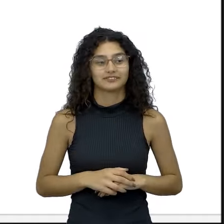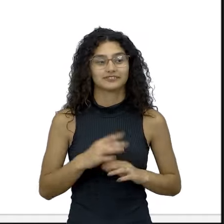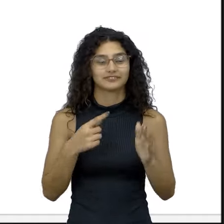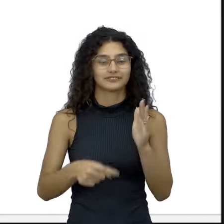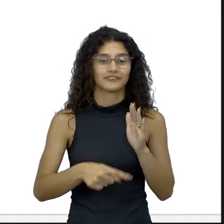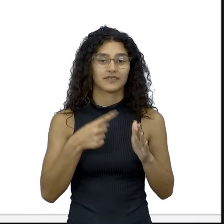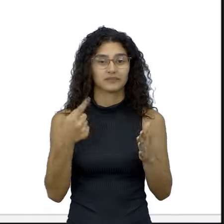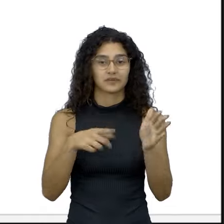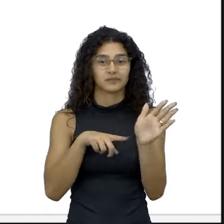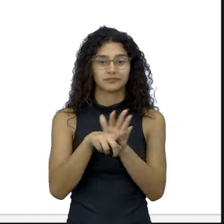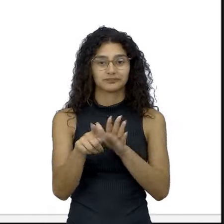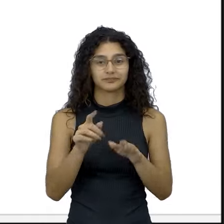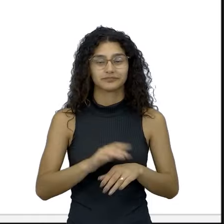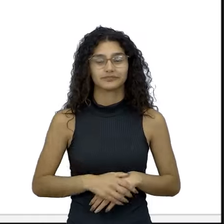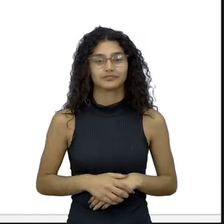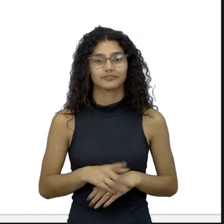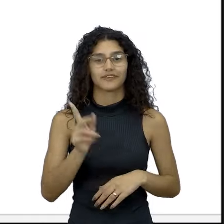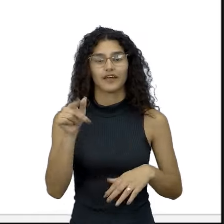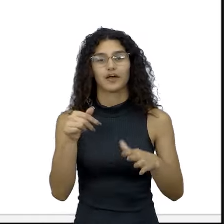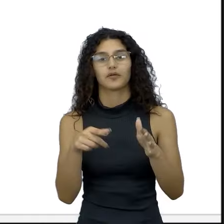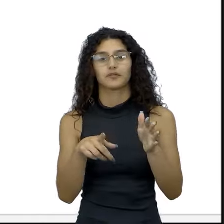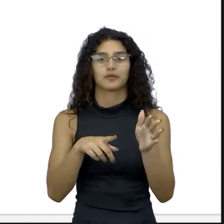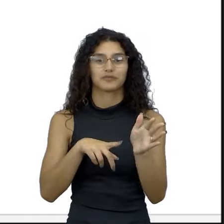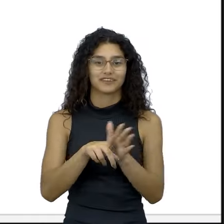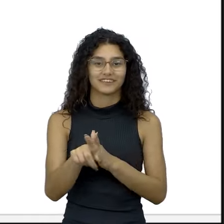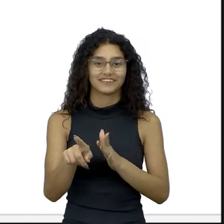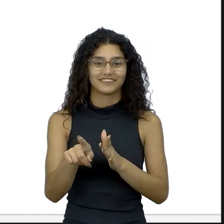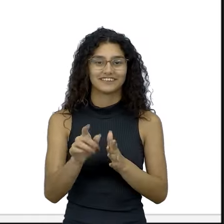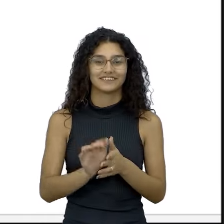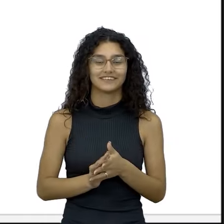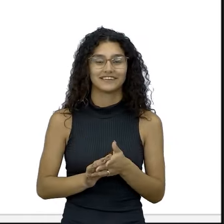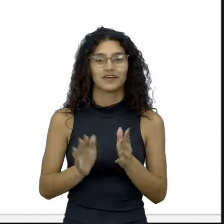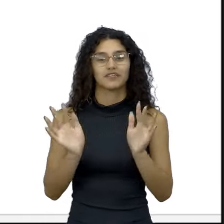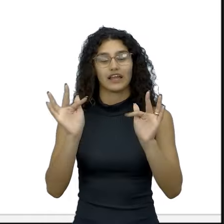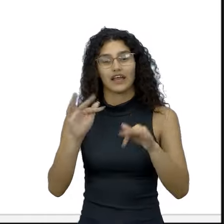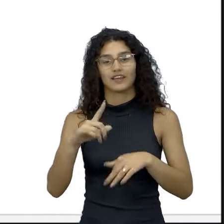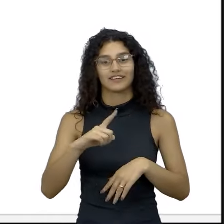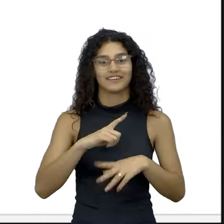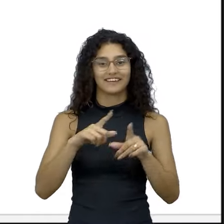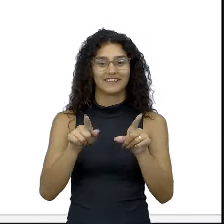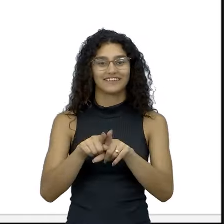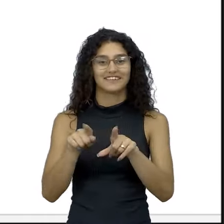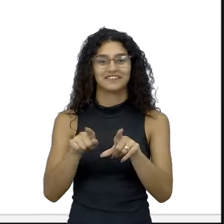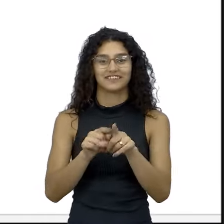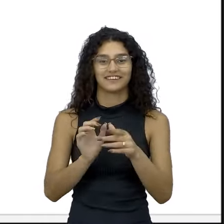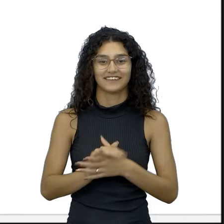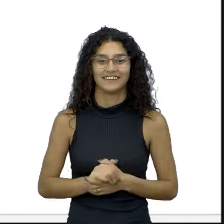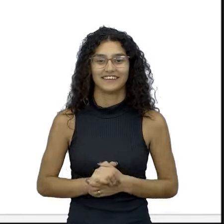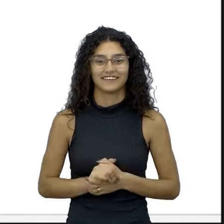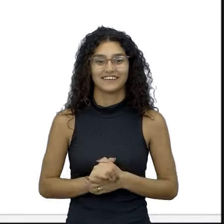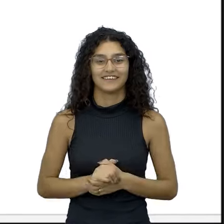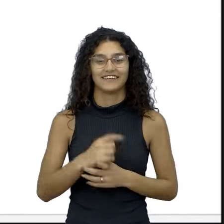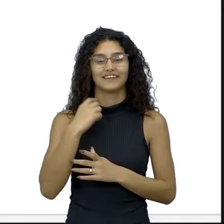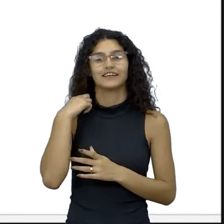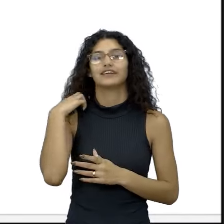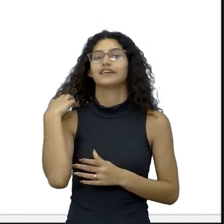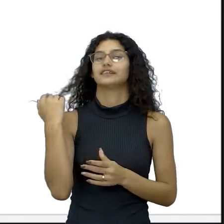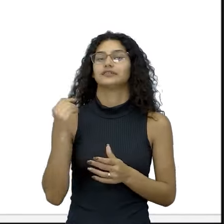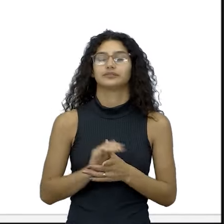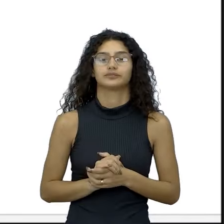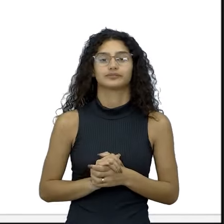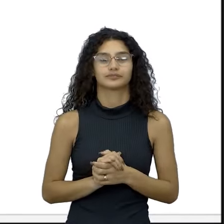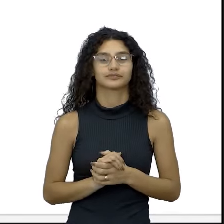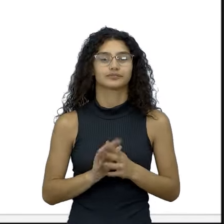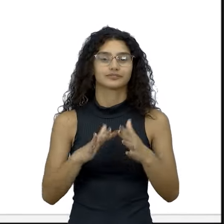primeira questão. É uma pergunta sobre a finalidade do texto, não é? O item B,